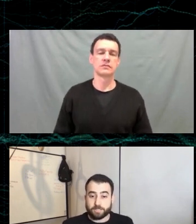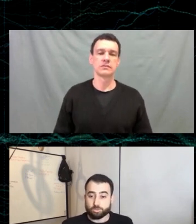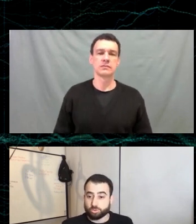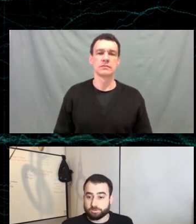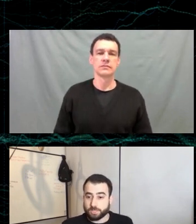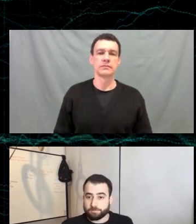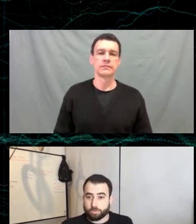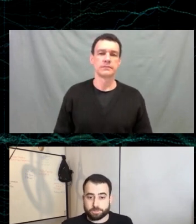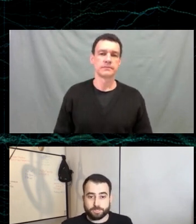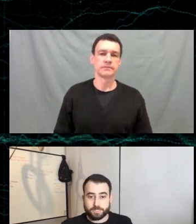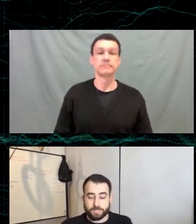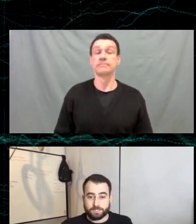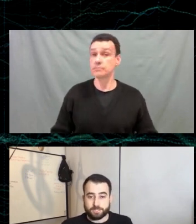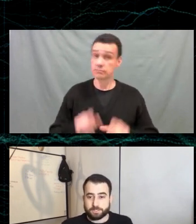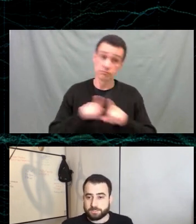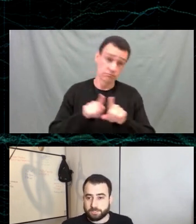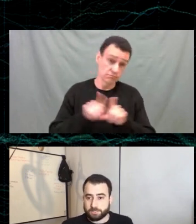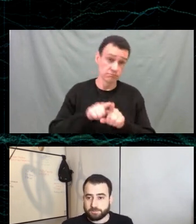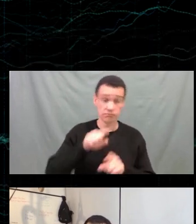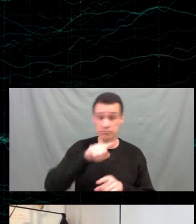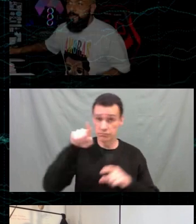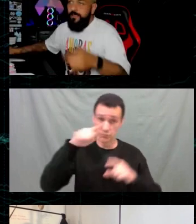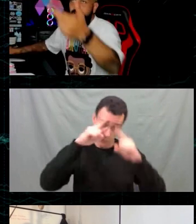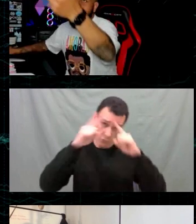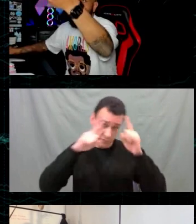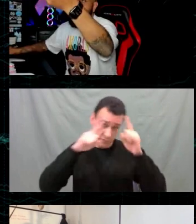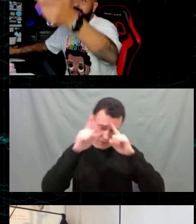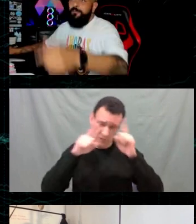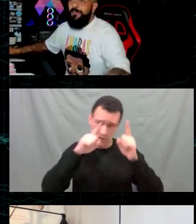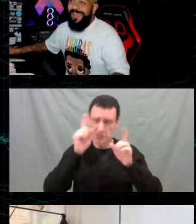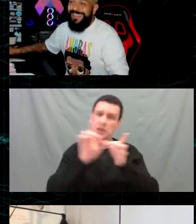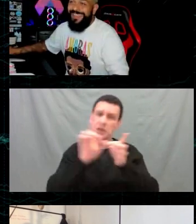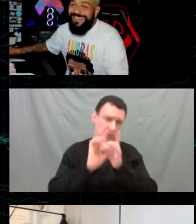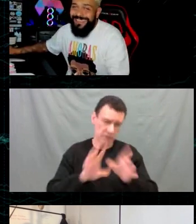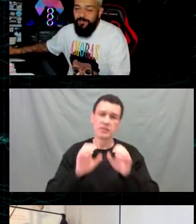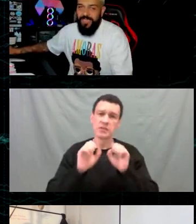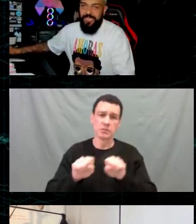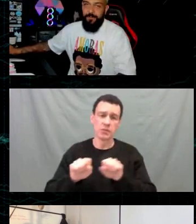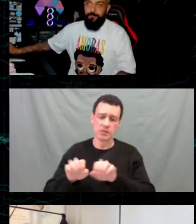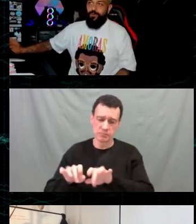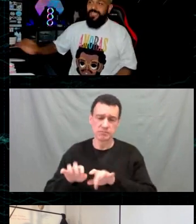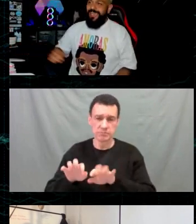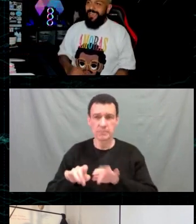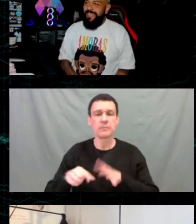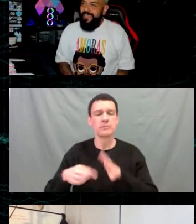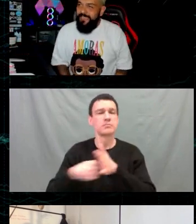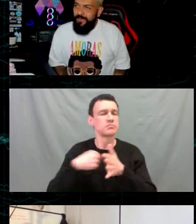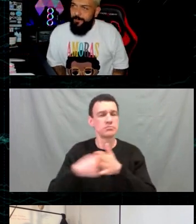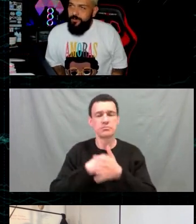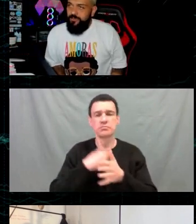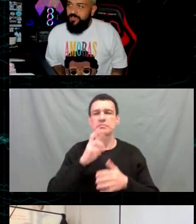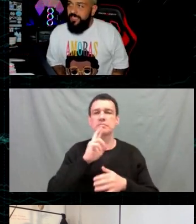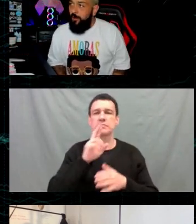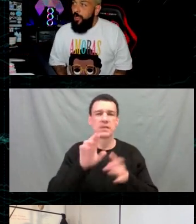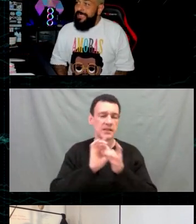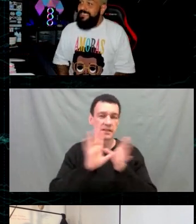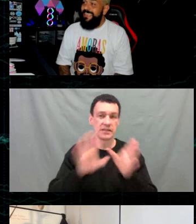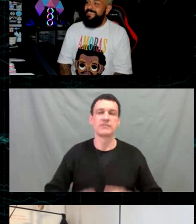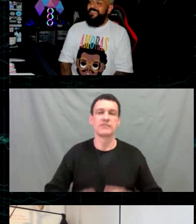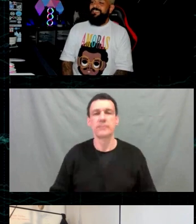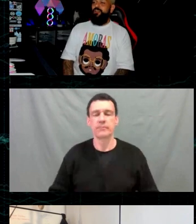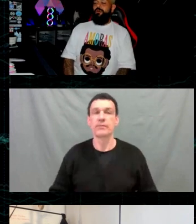Também, se vocês tiverem dúvida, pode mandar aí que a gente responde. Me matando aqui para mudar a câmera, meu Deus do